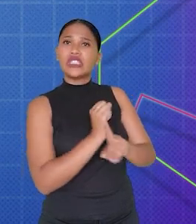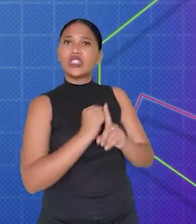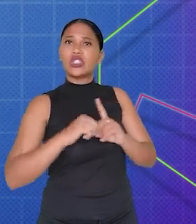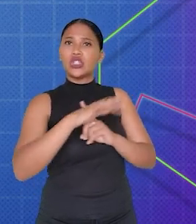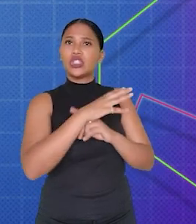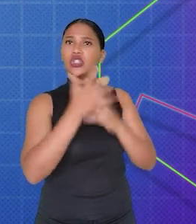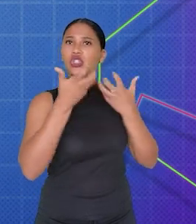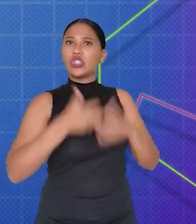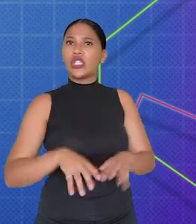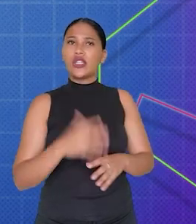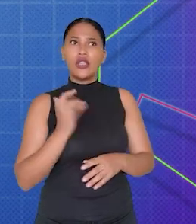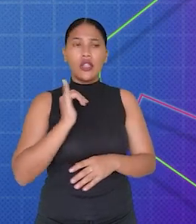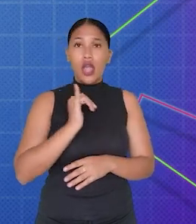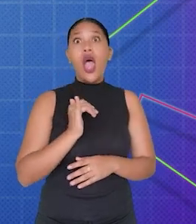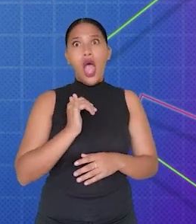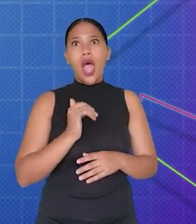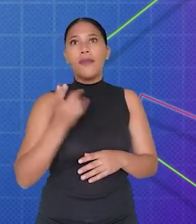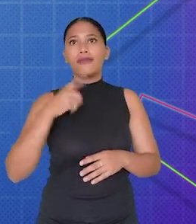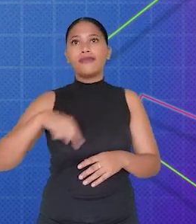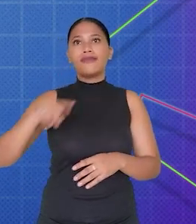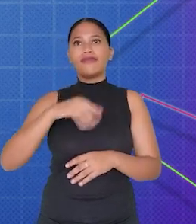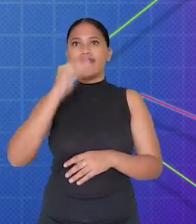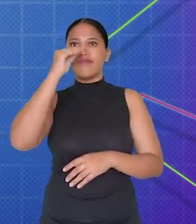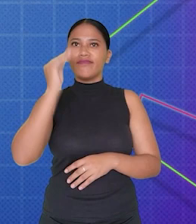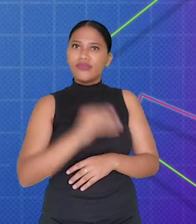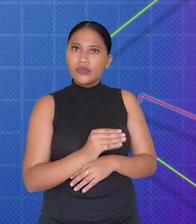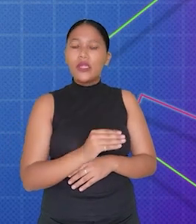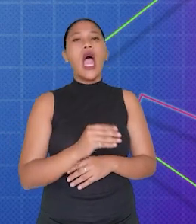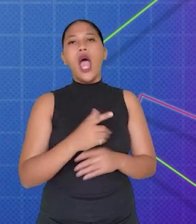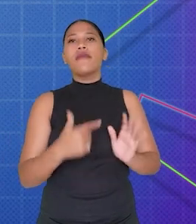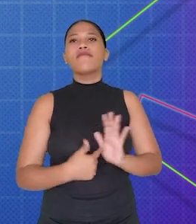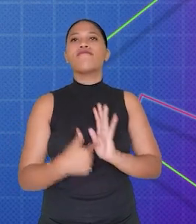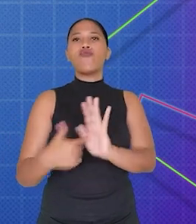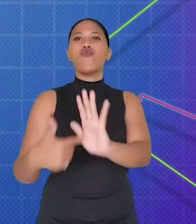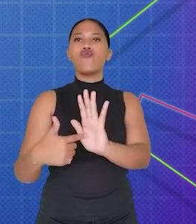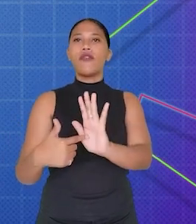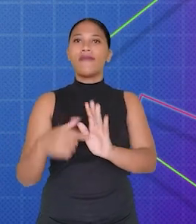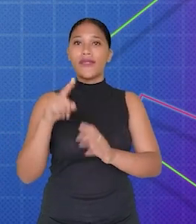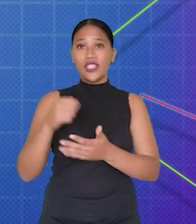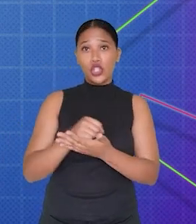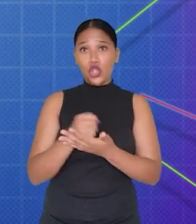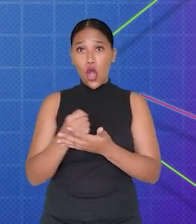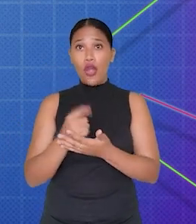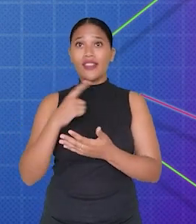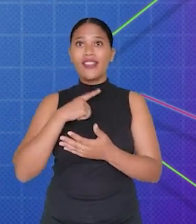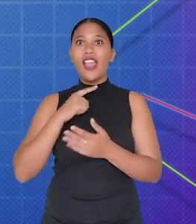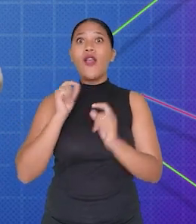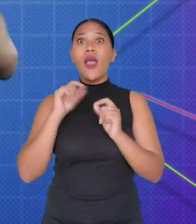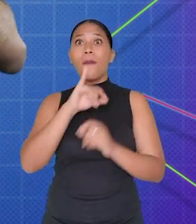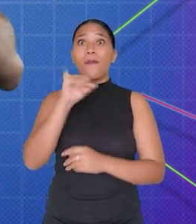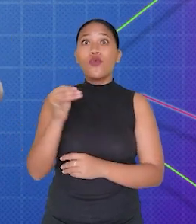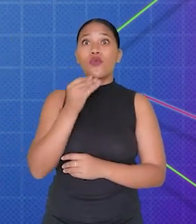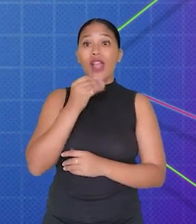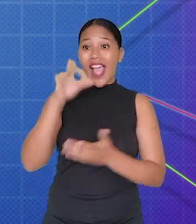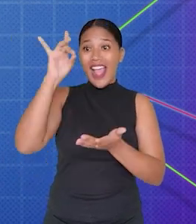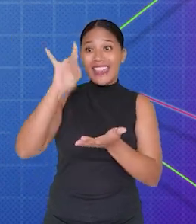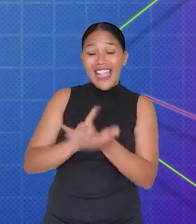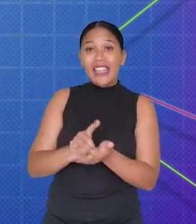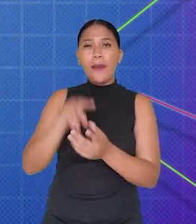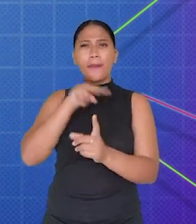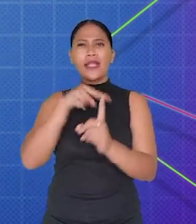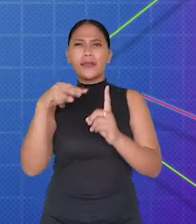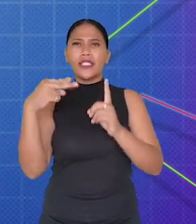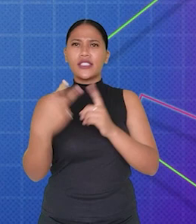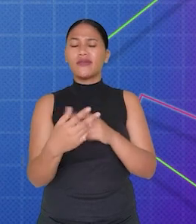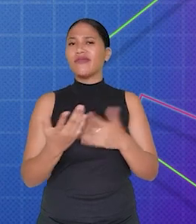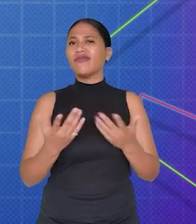que raramente são contadas ou são negligenciadas pela sociedade. Esses jogos oferecem uma janela para a realidade e